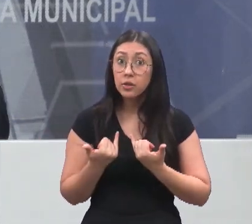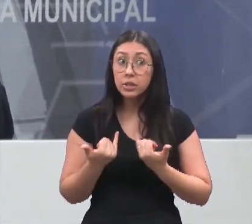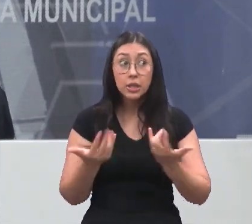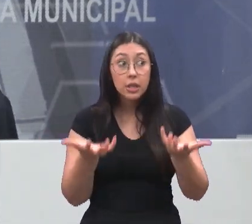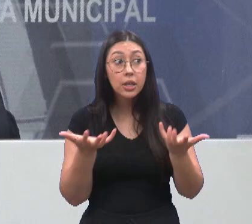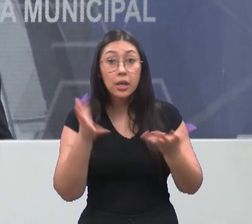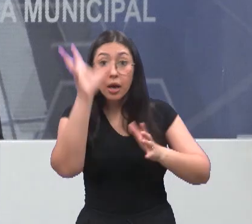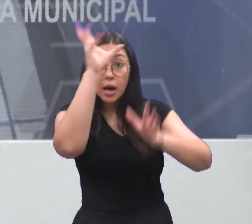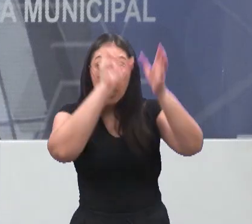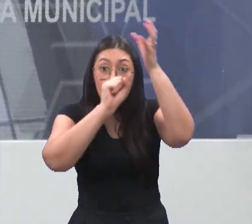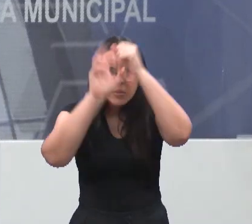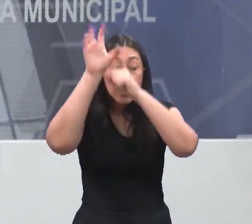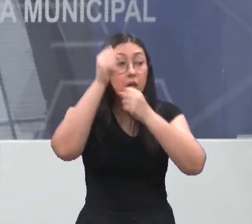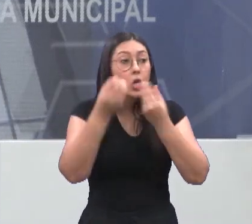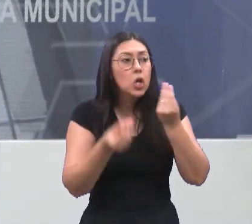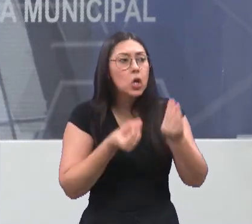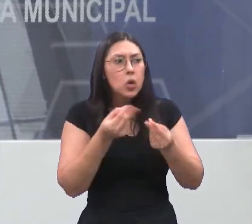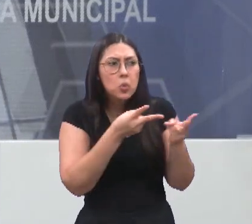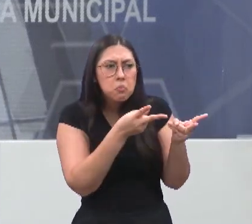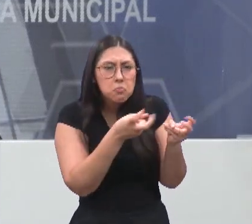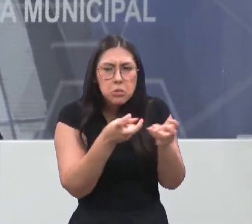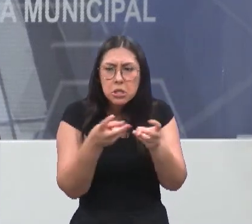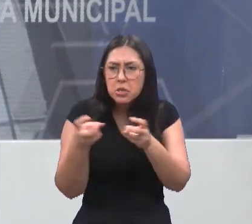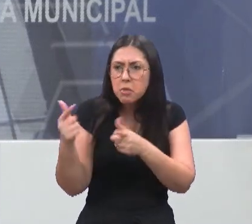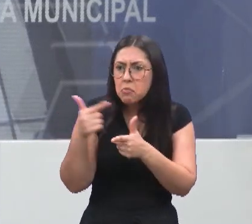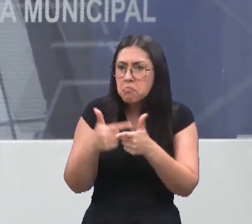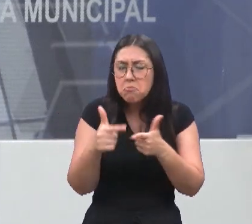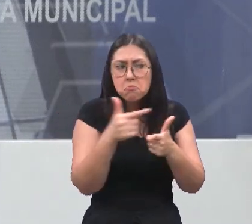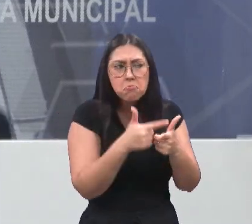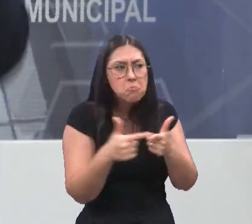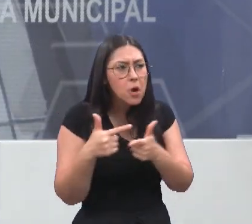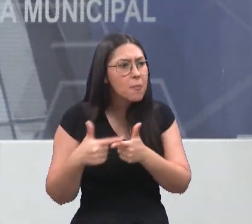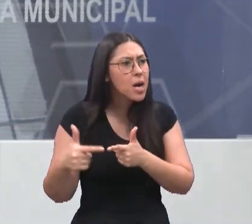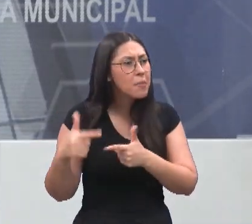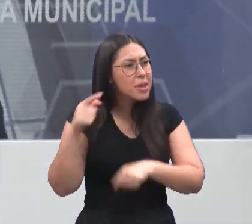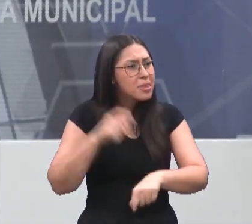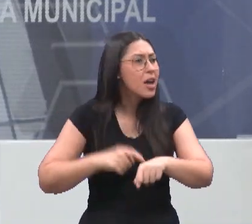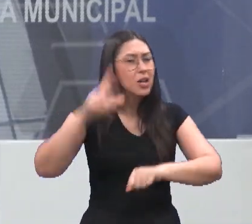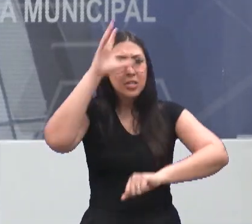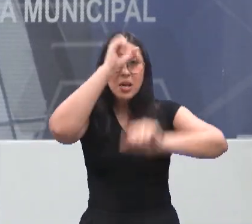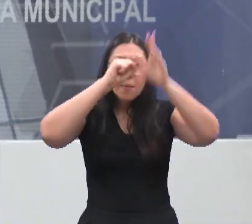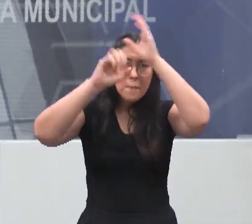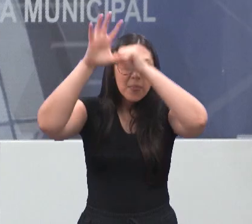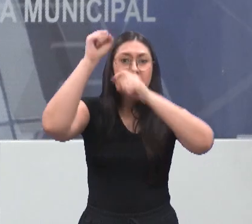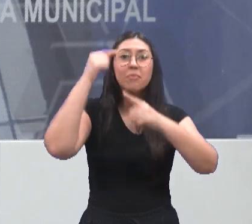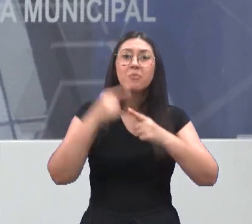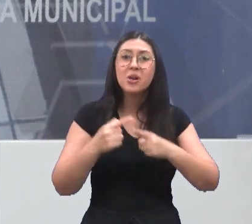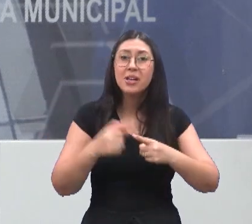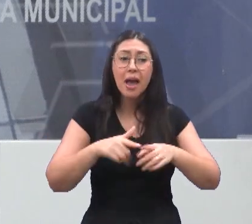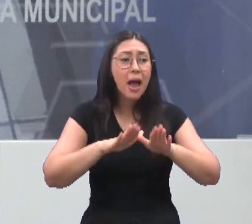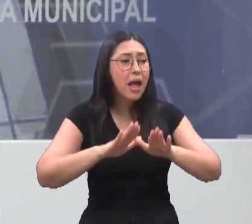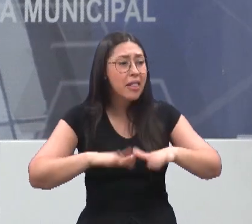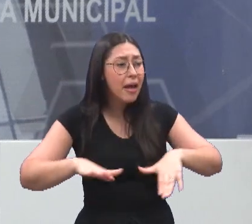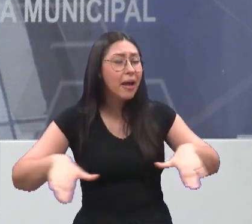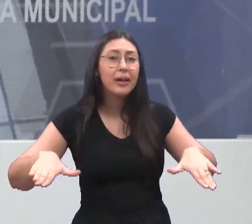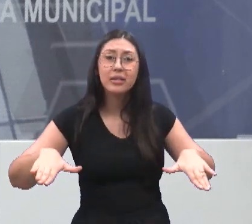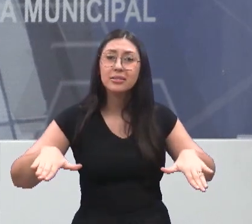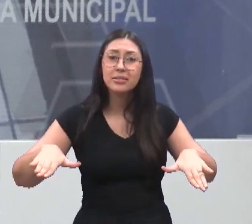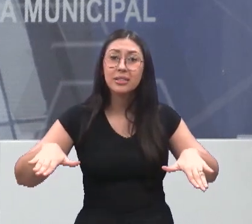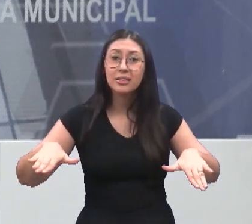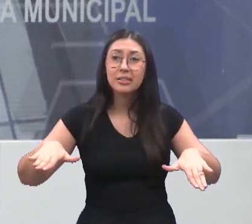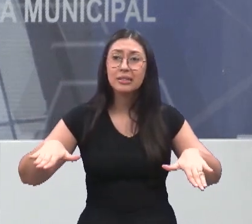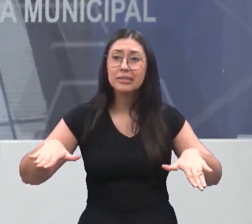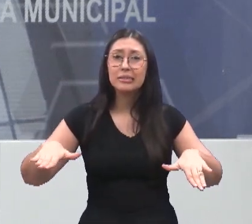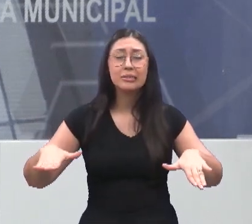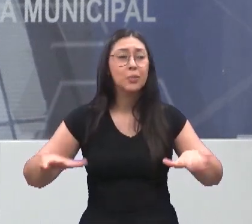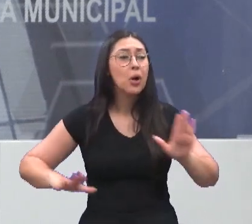como identificar os problemas de aprendizagem de crianças que caíam rapidamente nas notas,